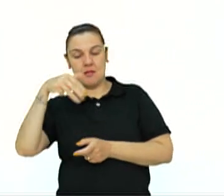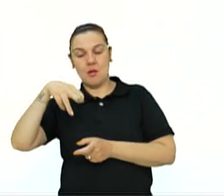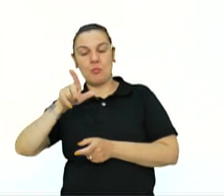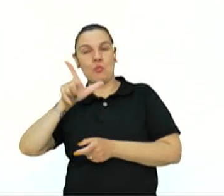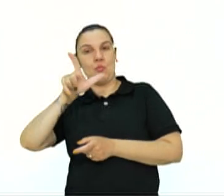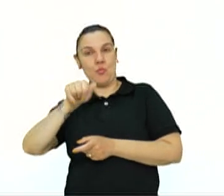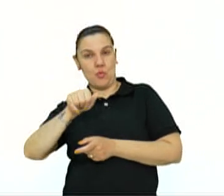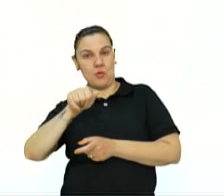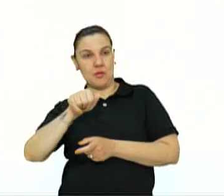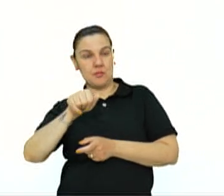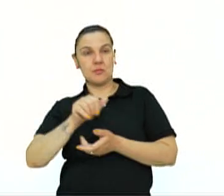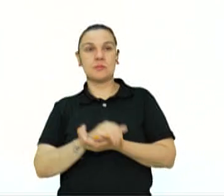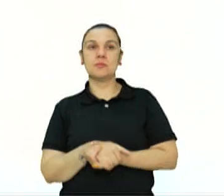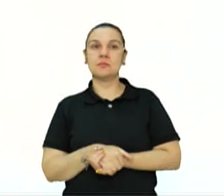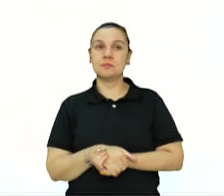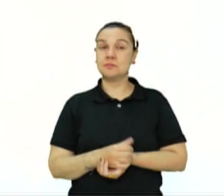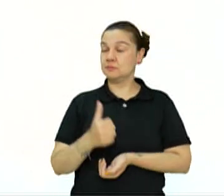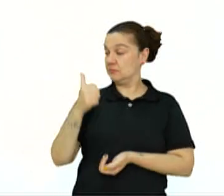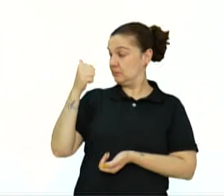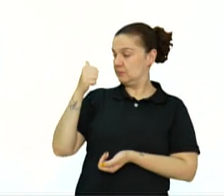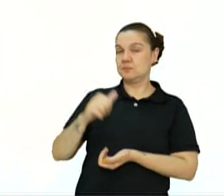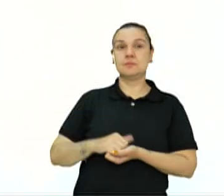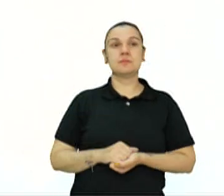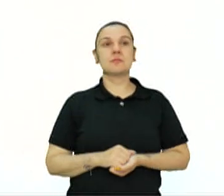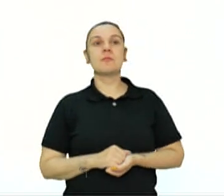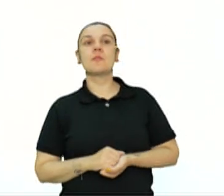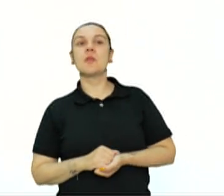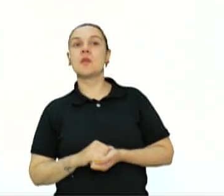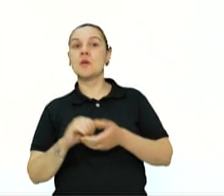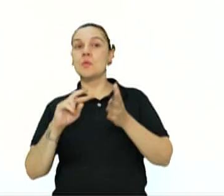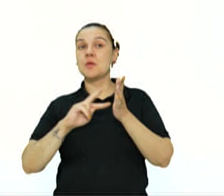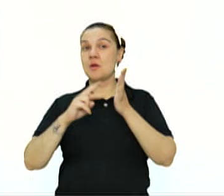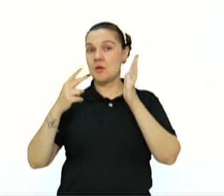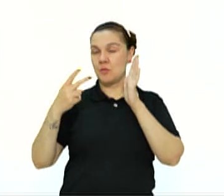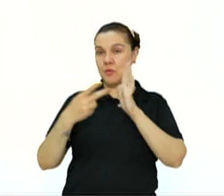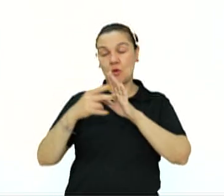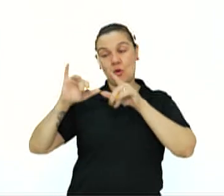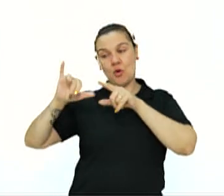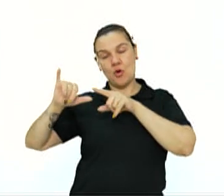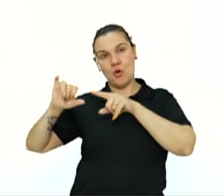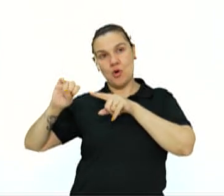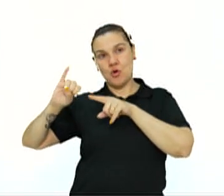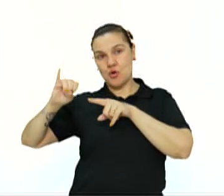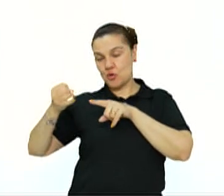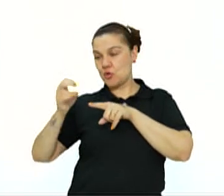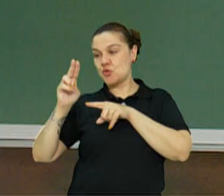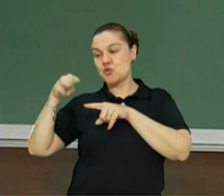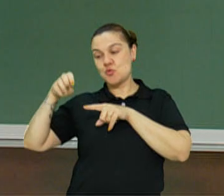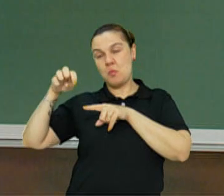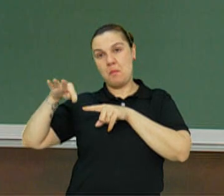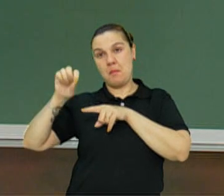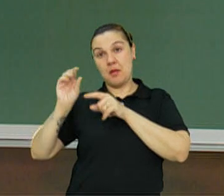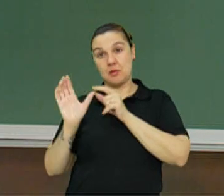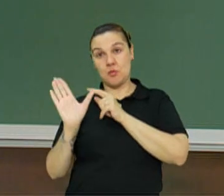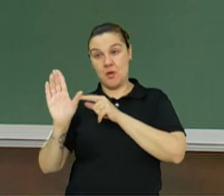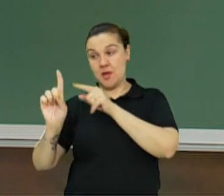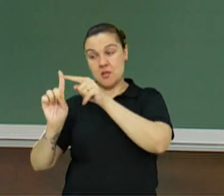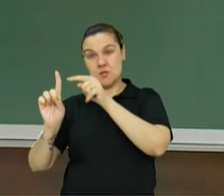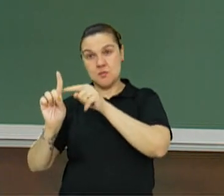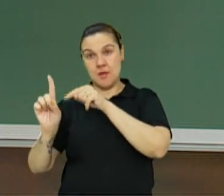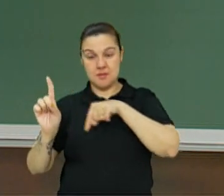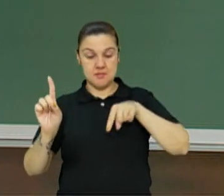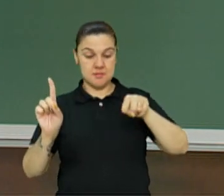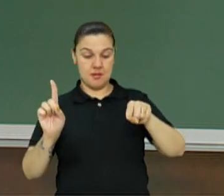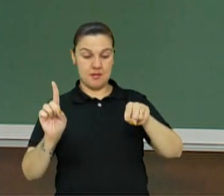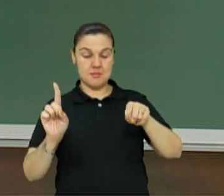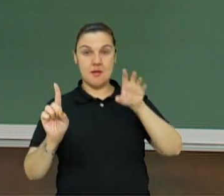no cruzamento entre um jumento e uma égua. Então vejam bem, o jumento é de uma espécie, a égua é de outro.